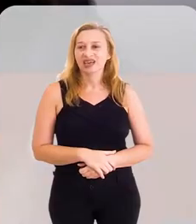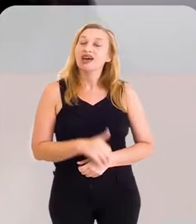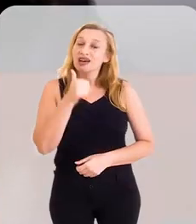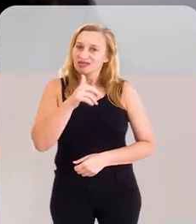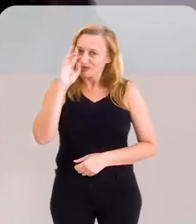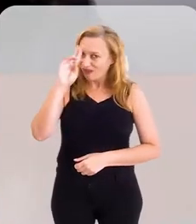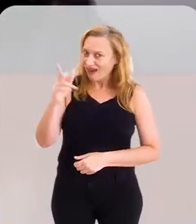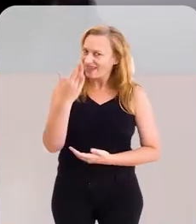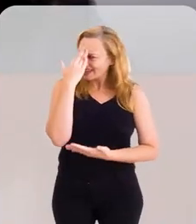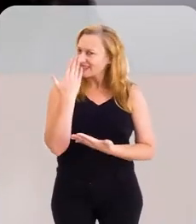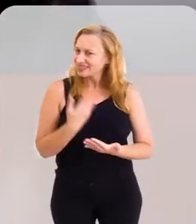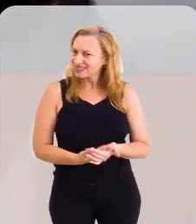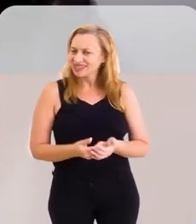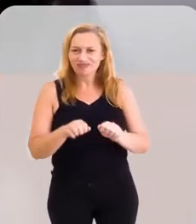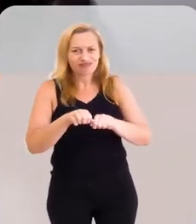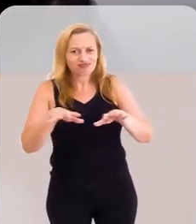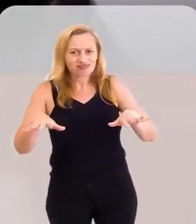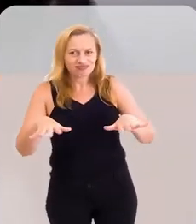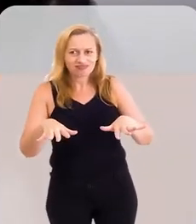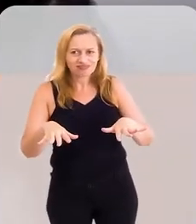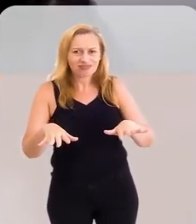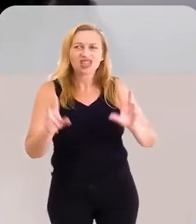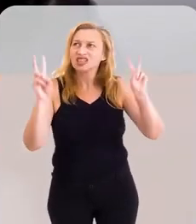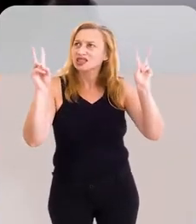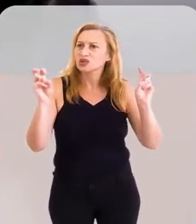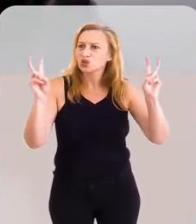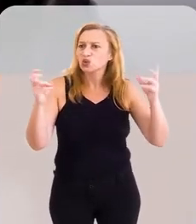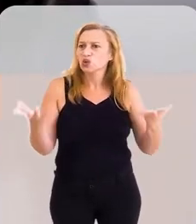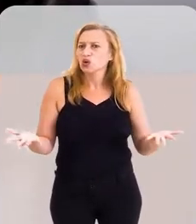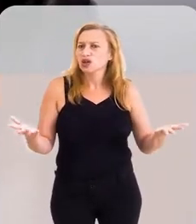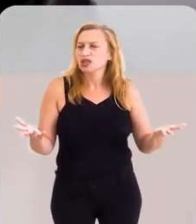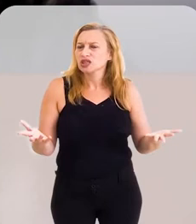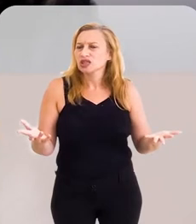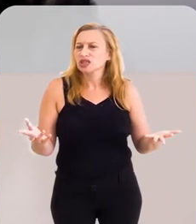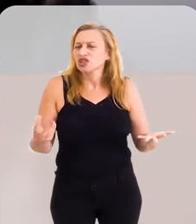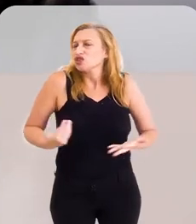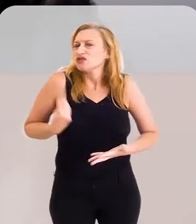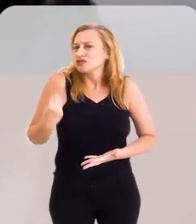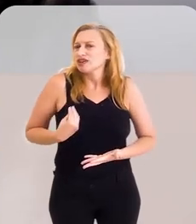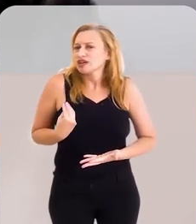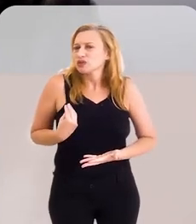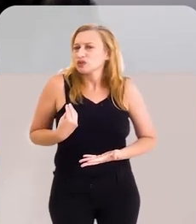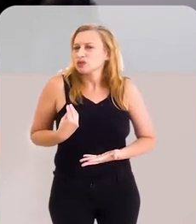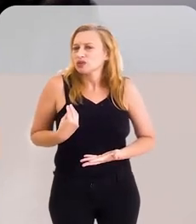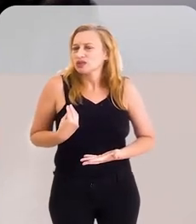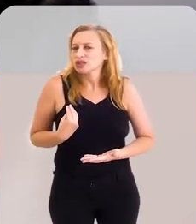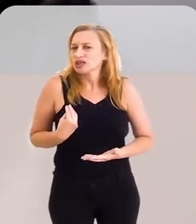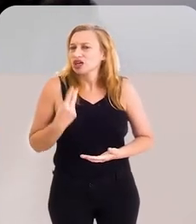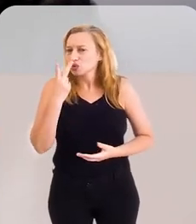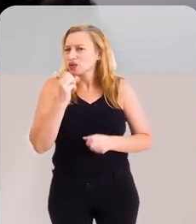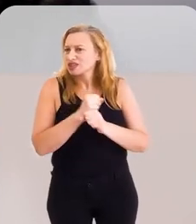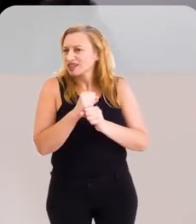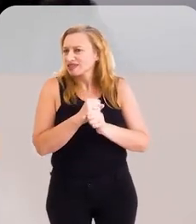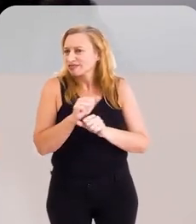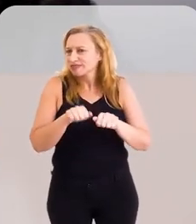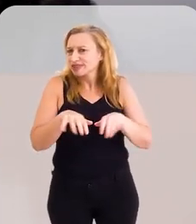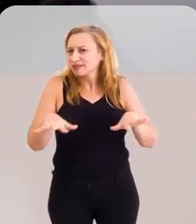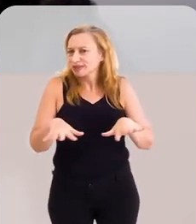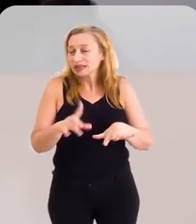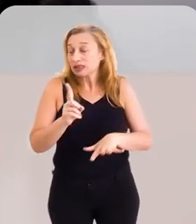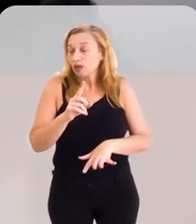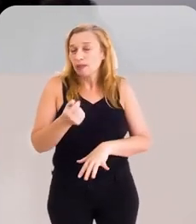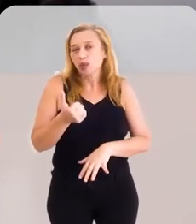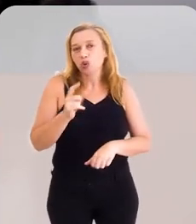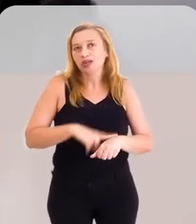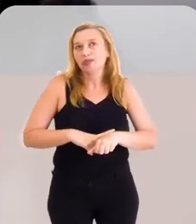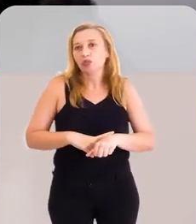bonito. E a senhora acredita que a pandemia, né, essa questão que a gente já está vivendo aí há 2 anos, essa